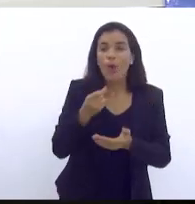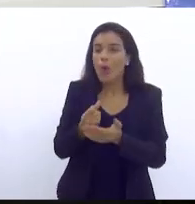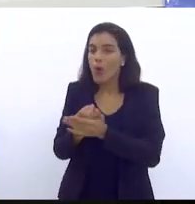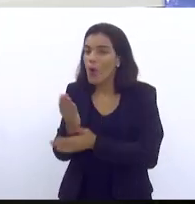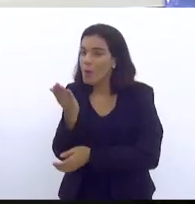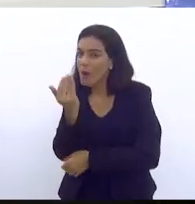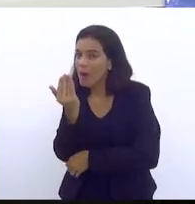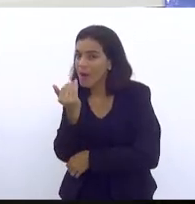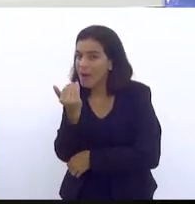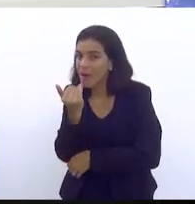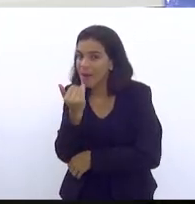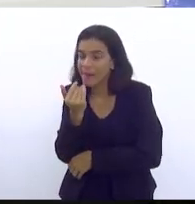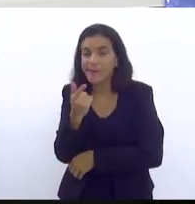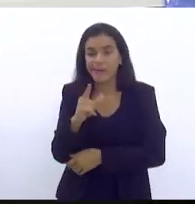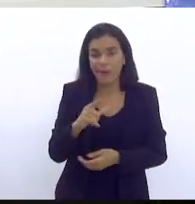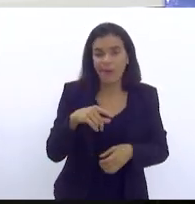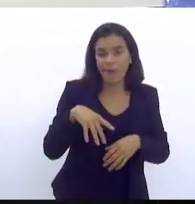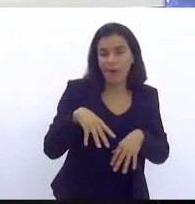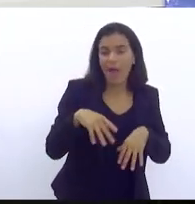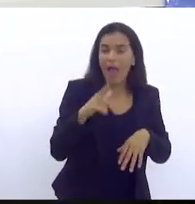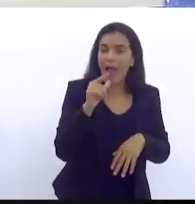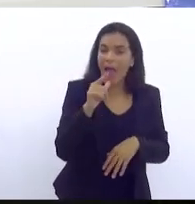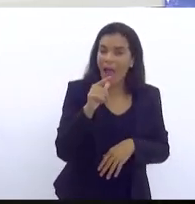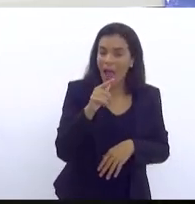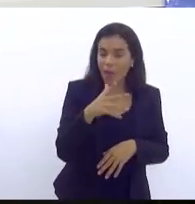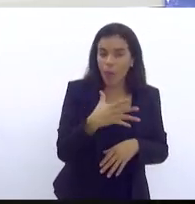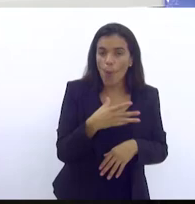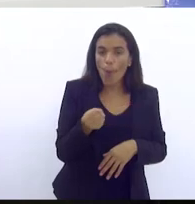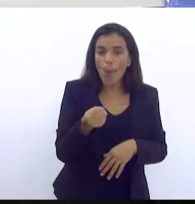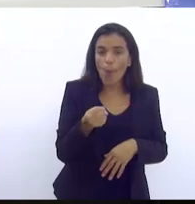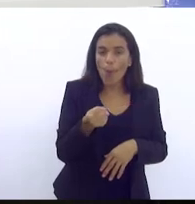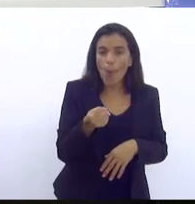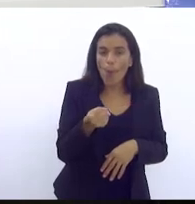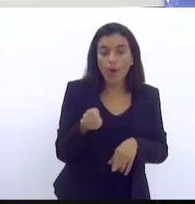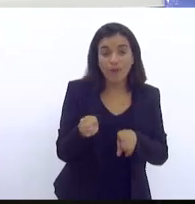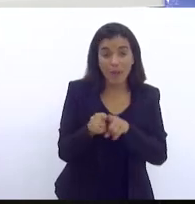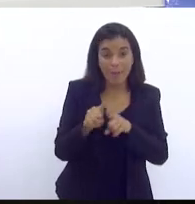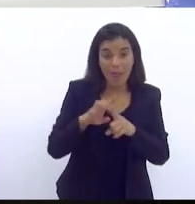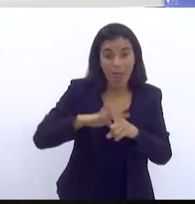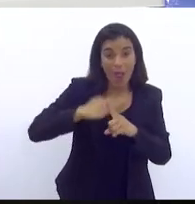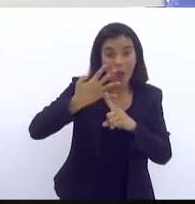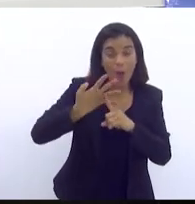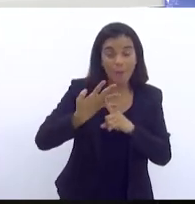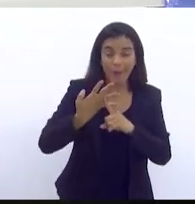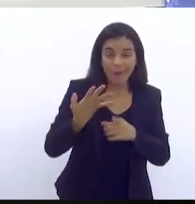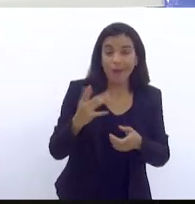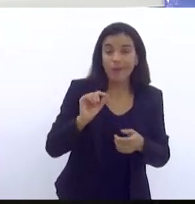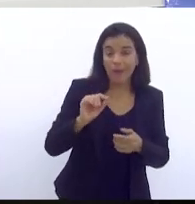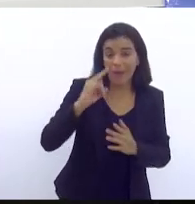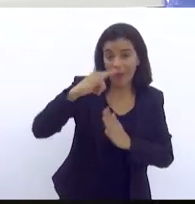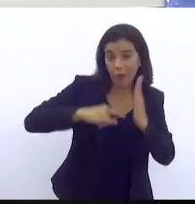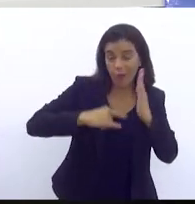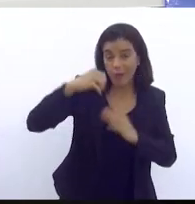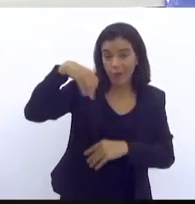dizer a falta da água que obriga a bomba e aumenta a conta de luz também aumenta a fome entre os mais vulneráveis da